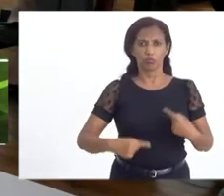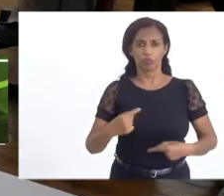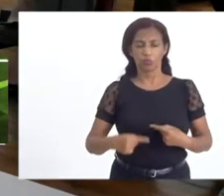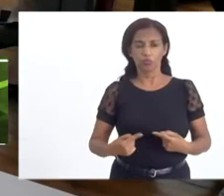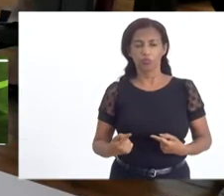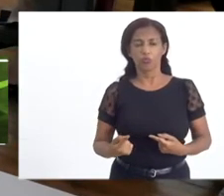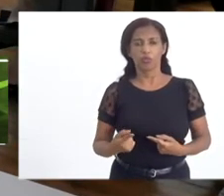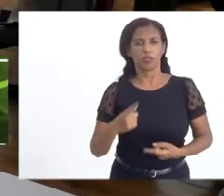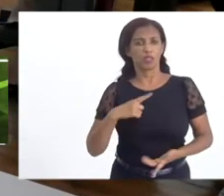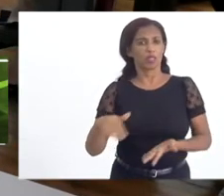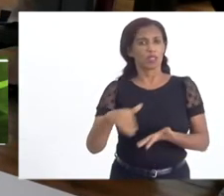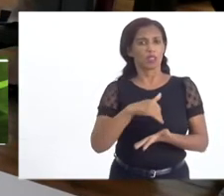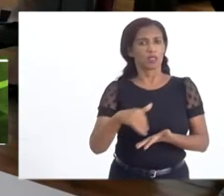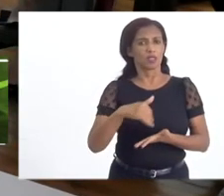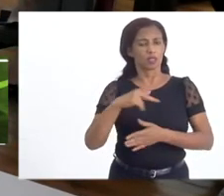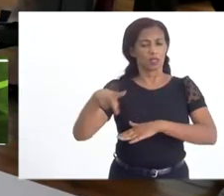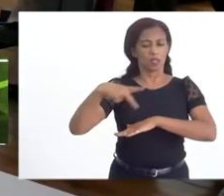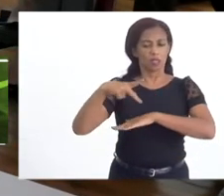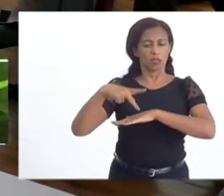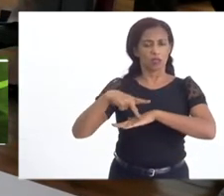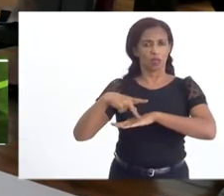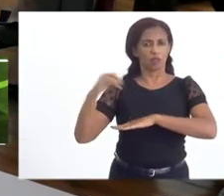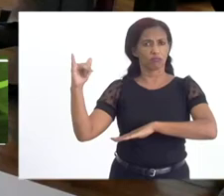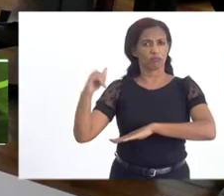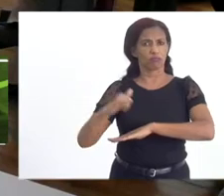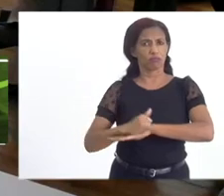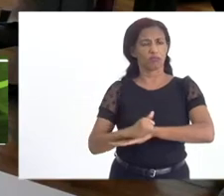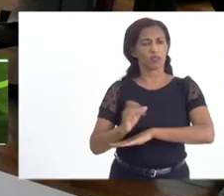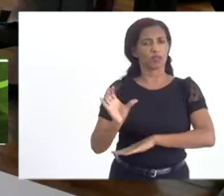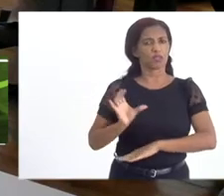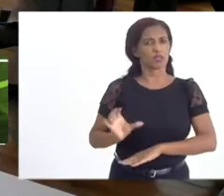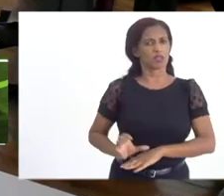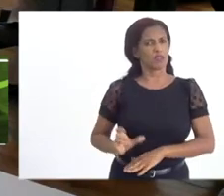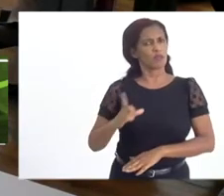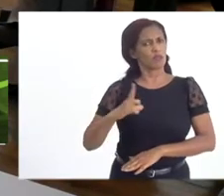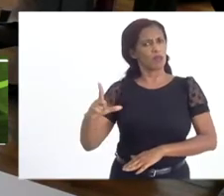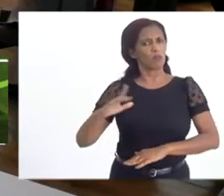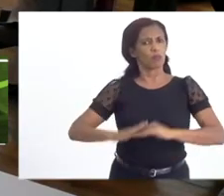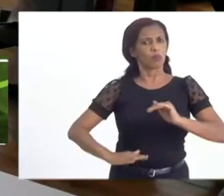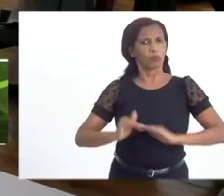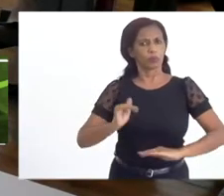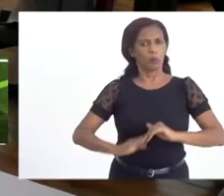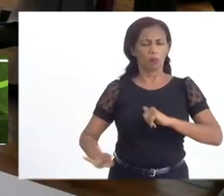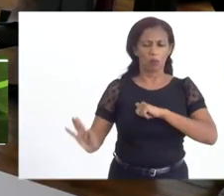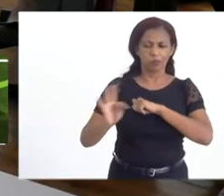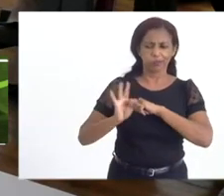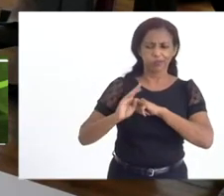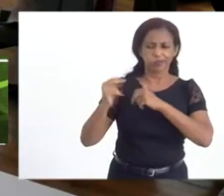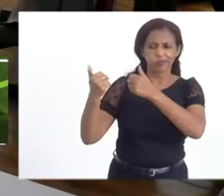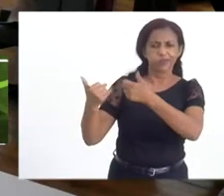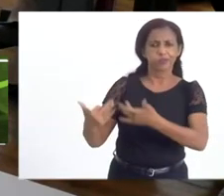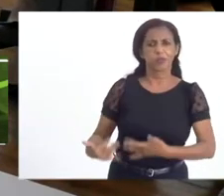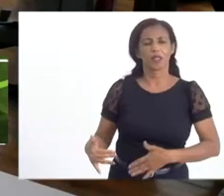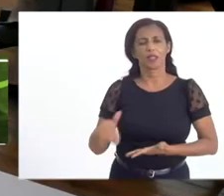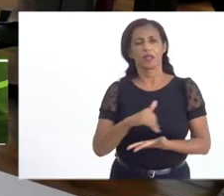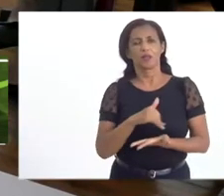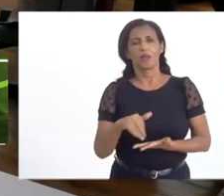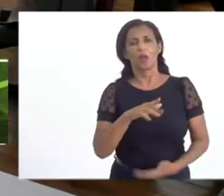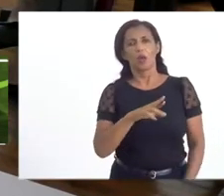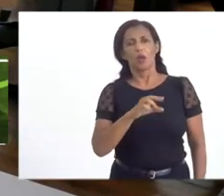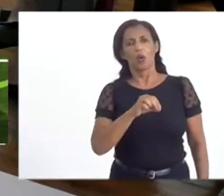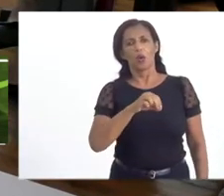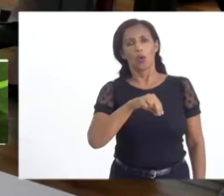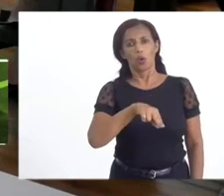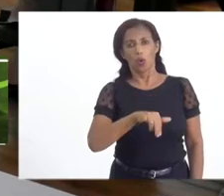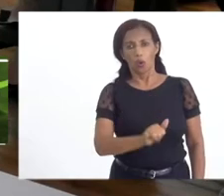a Secretaria Nacional de Aviação Civil, tem lá gente muito competente, muito técnica, tem o secretário Rony Glasman, que